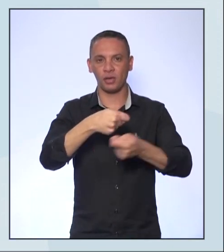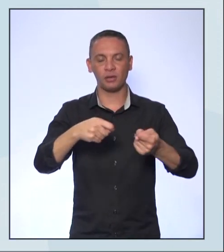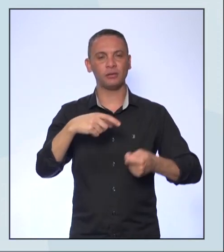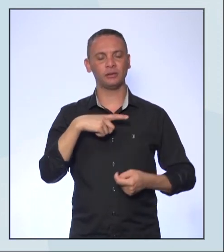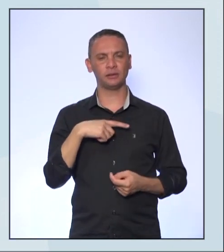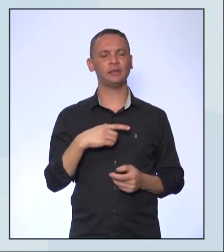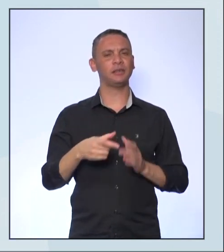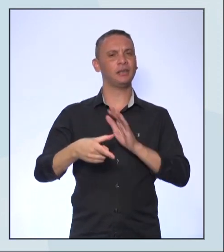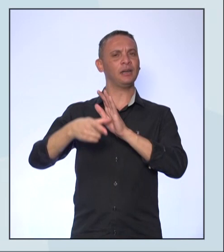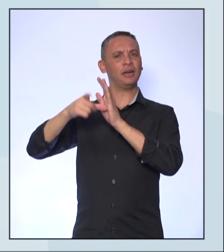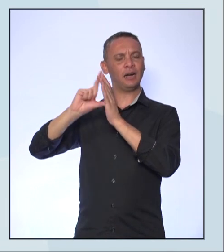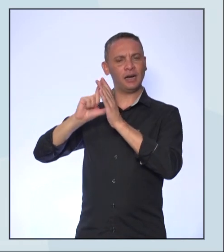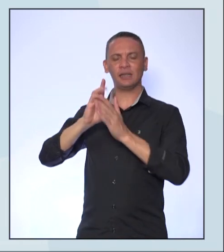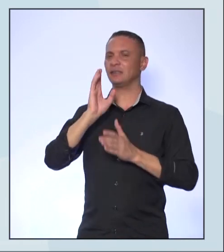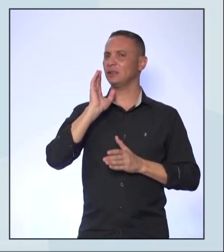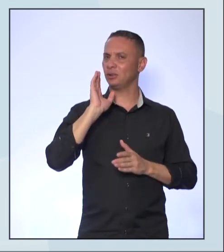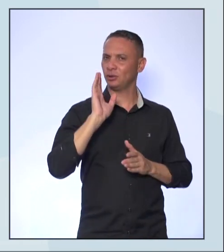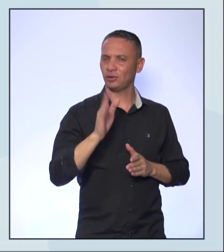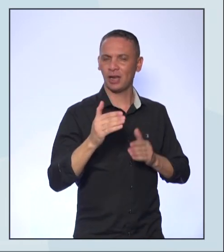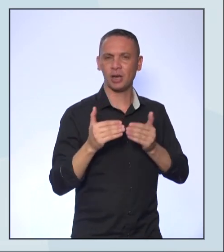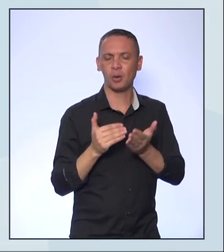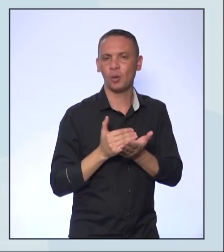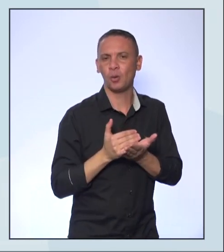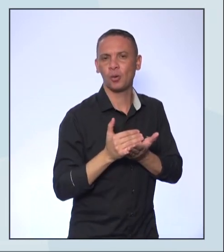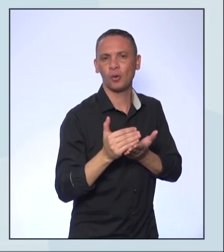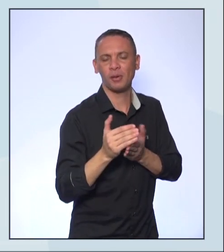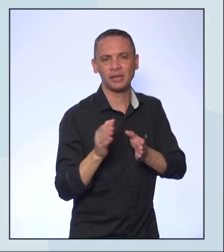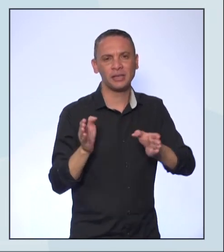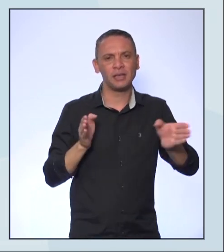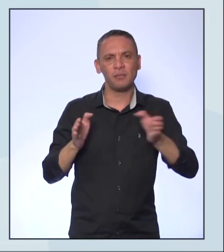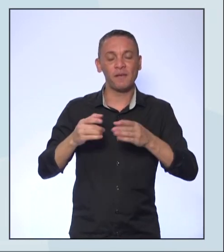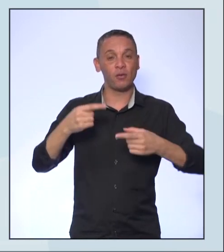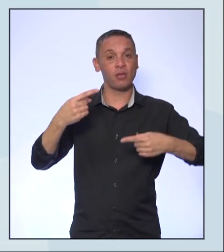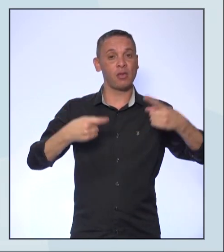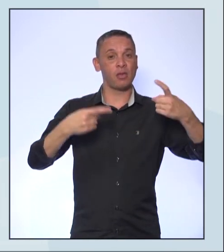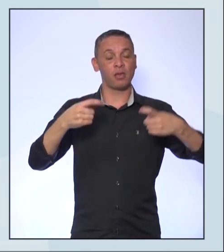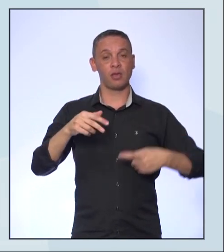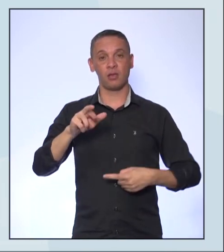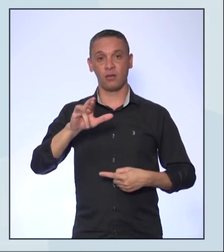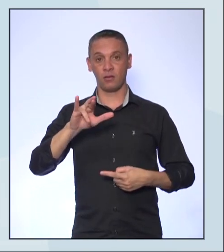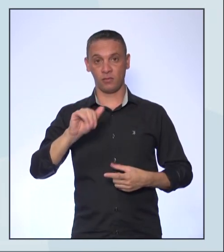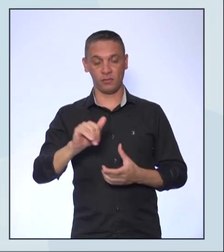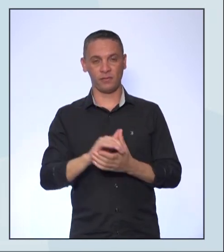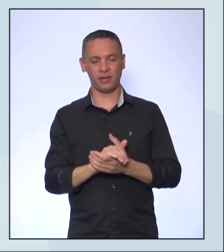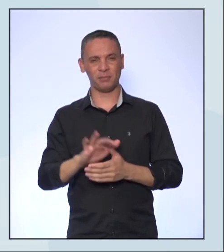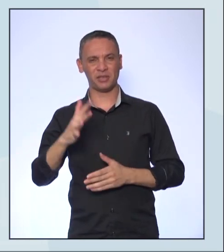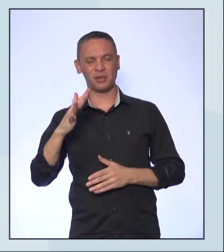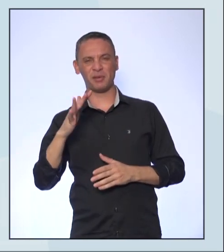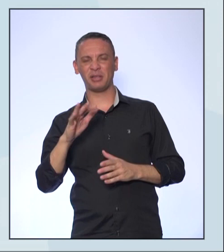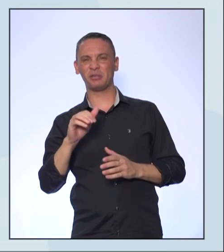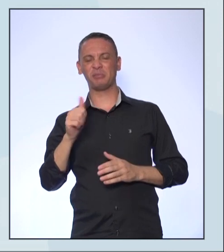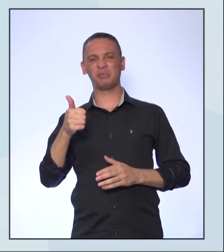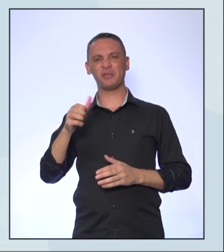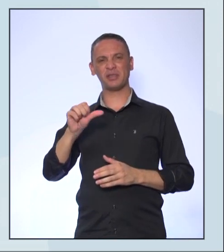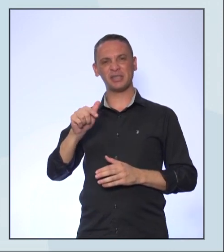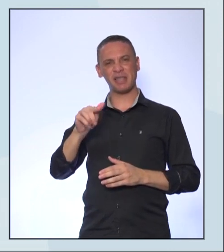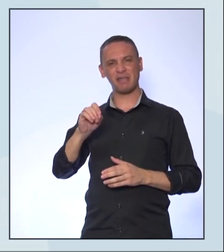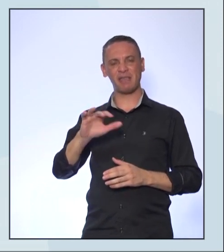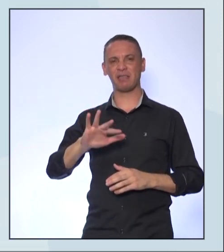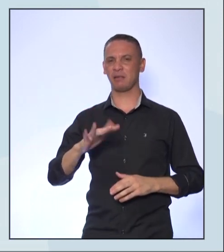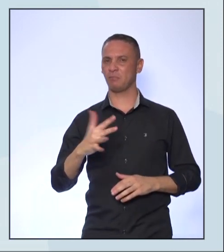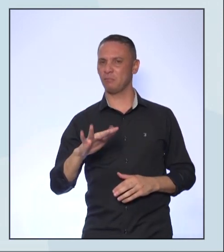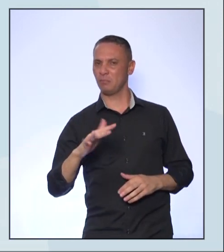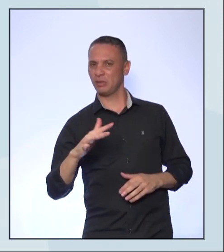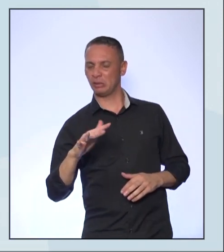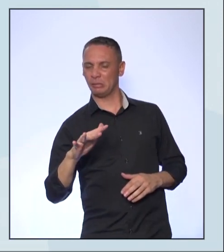regionalização ela já tinha sido implantada, né, já no período da Guerra Fria, né, mais ou menos na década de 70, né, meados